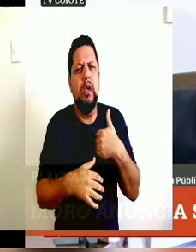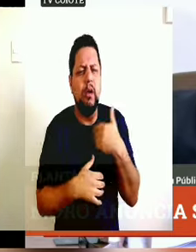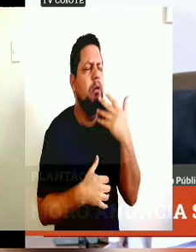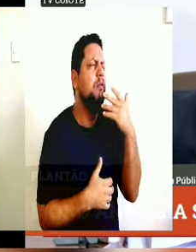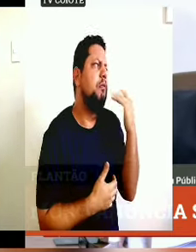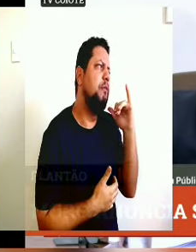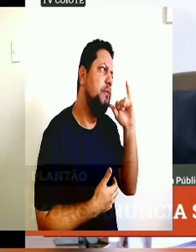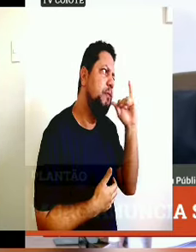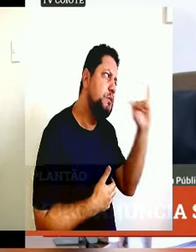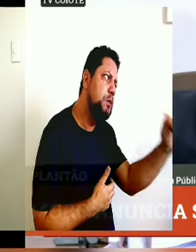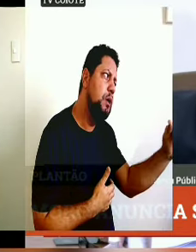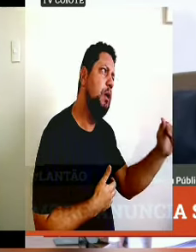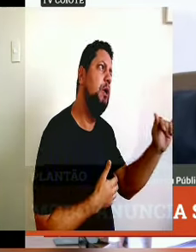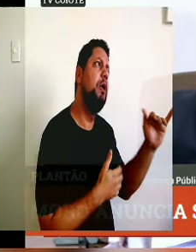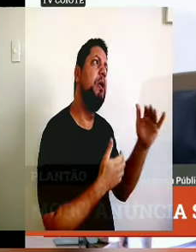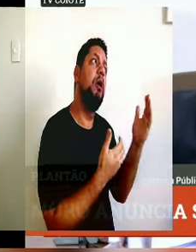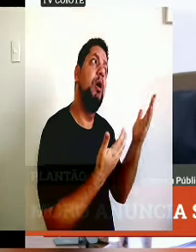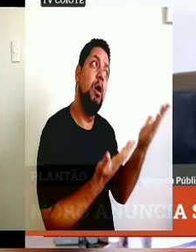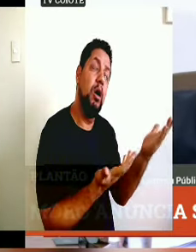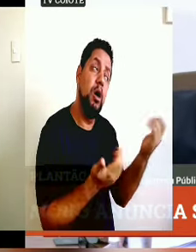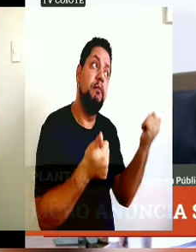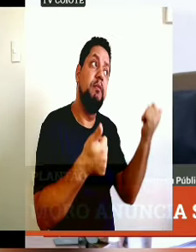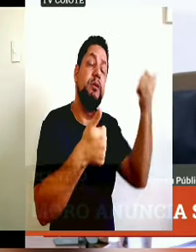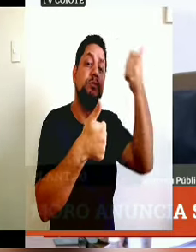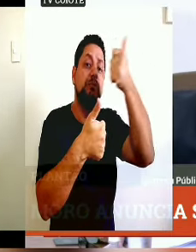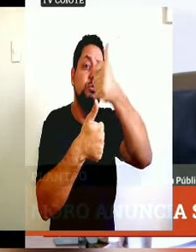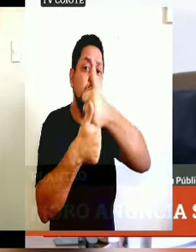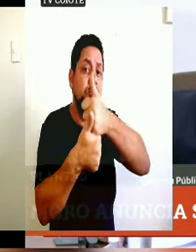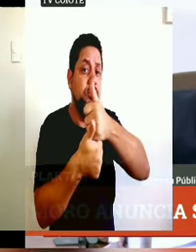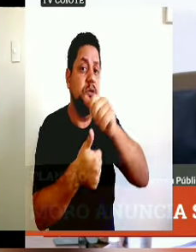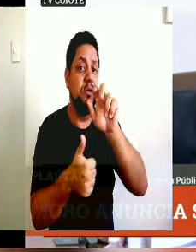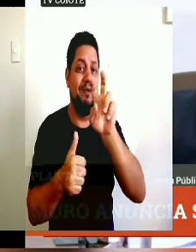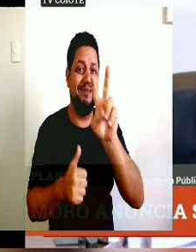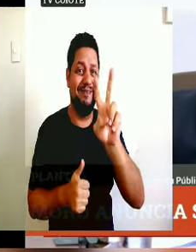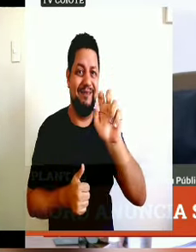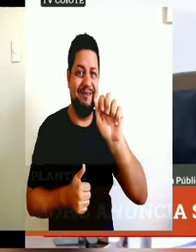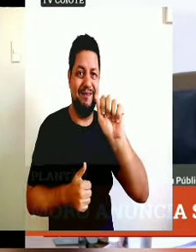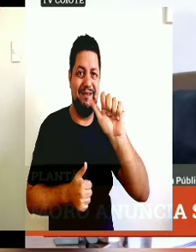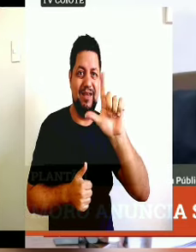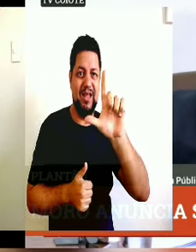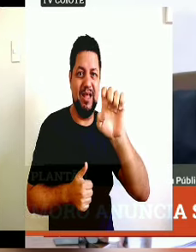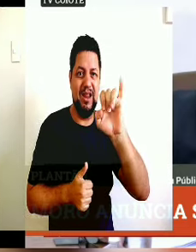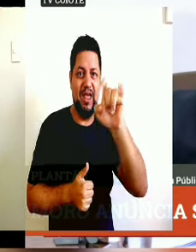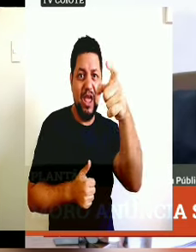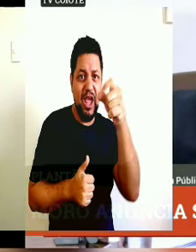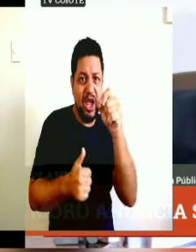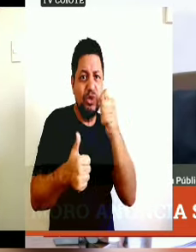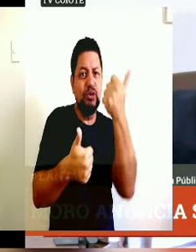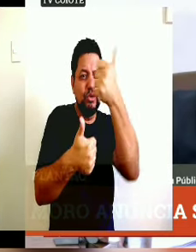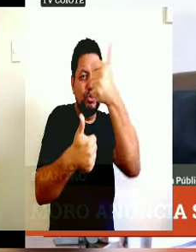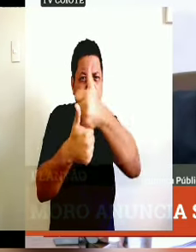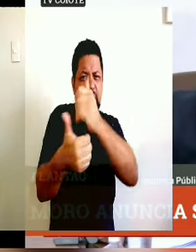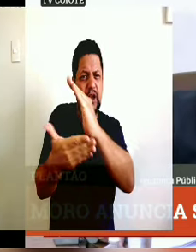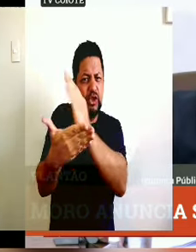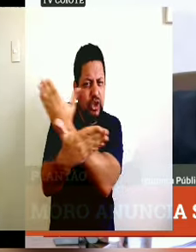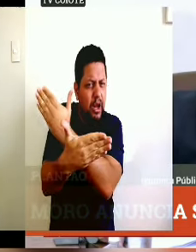então, vamos, né, substituir o Valeixo por alguém que represente a continuidade dos trabalhos.